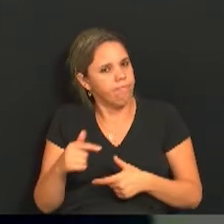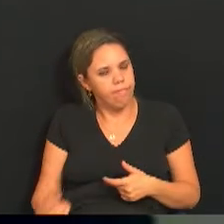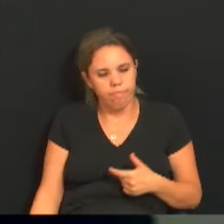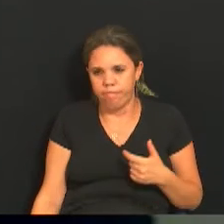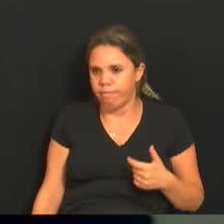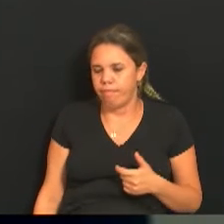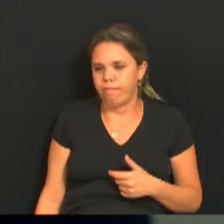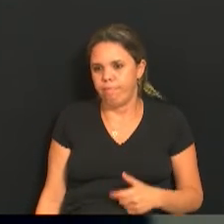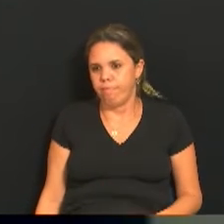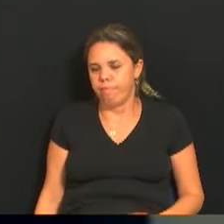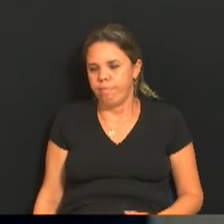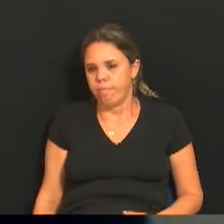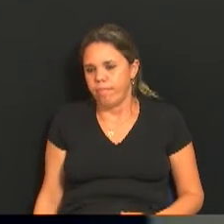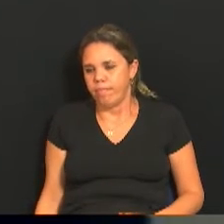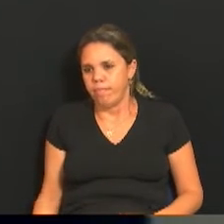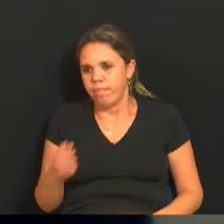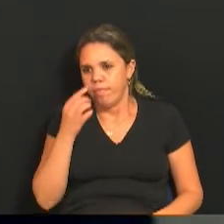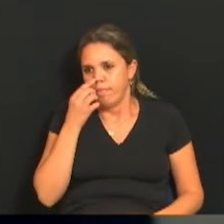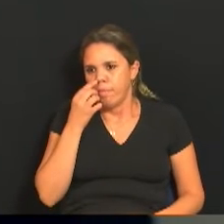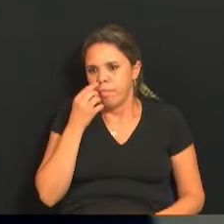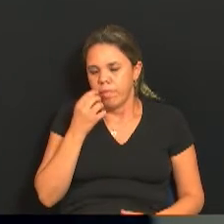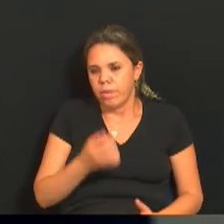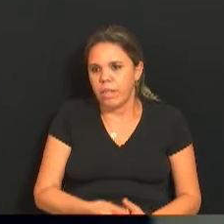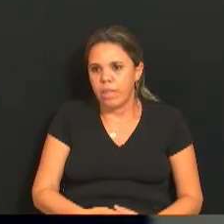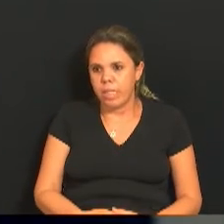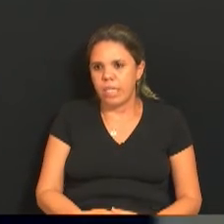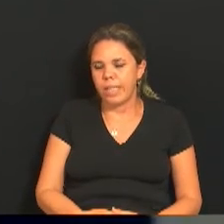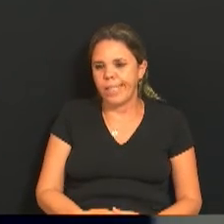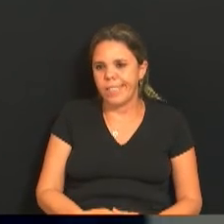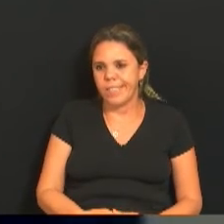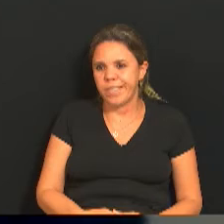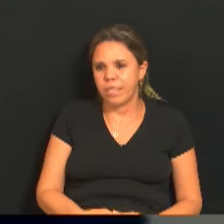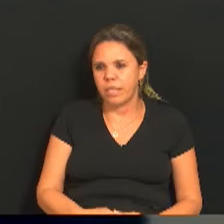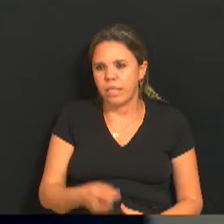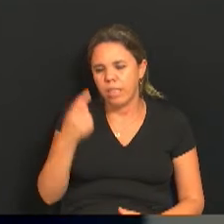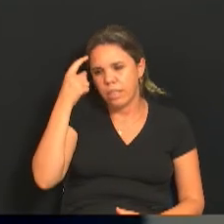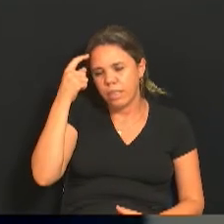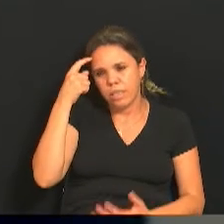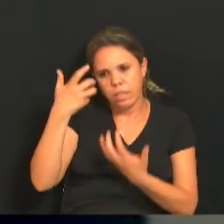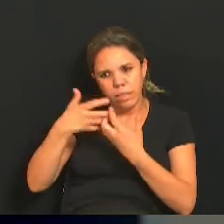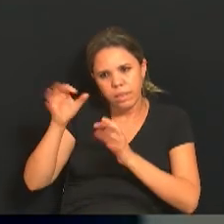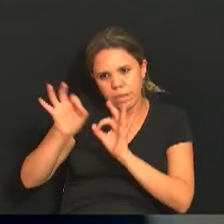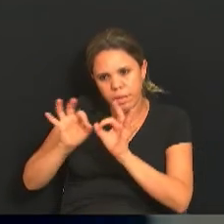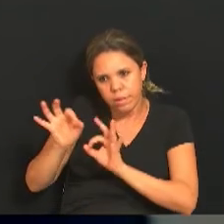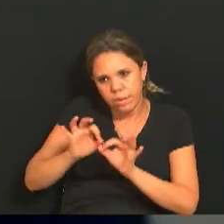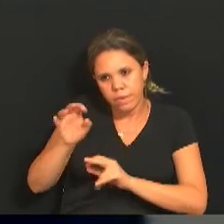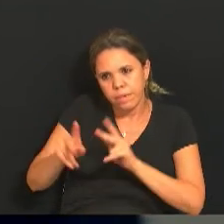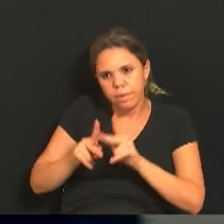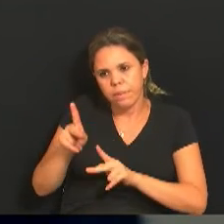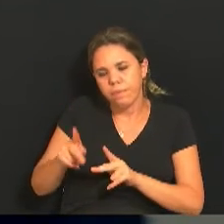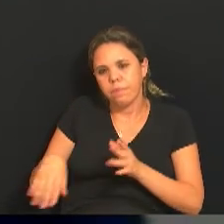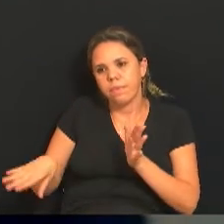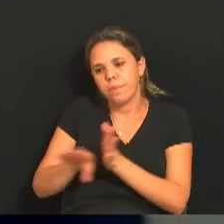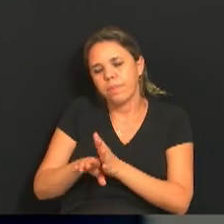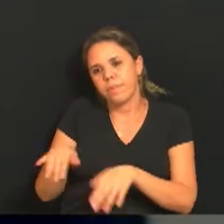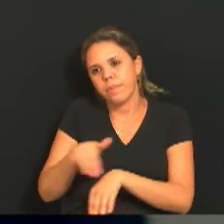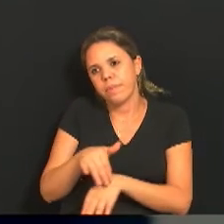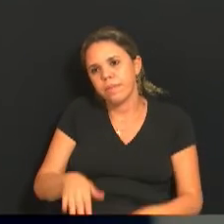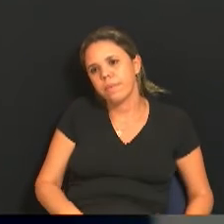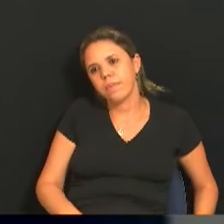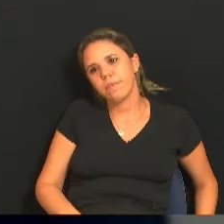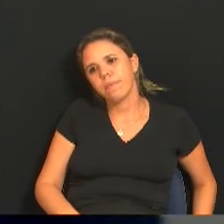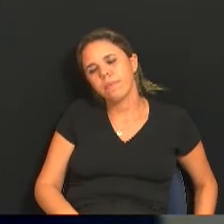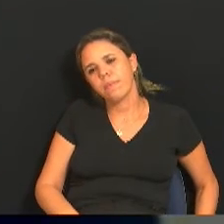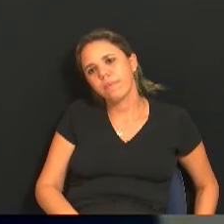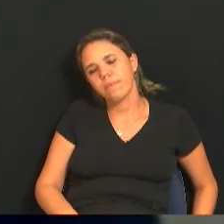envolve, inclusive, né, ele pensar, ele planejar as pessoas que ainda virão para a rua. Né? Porque